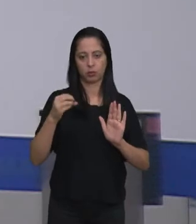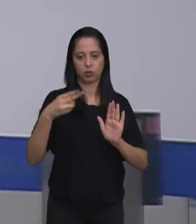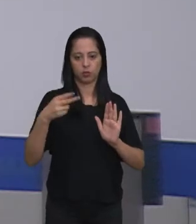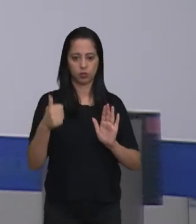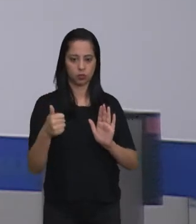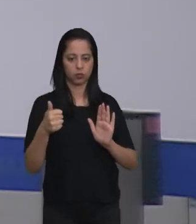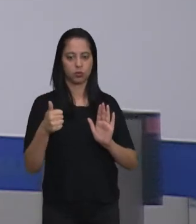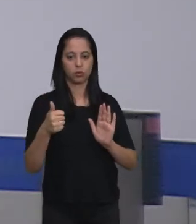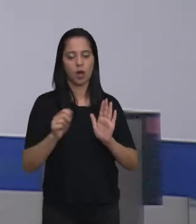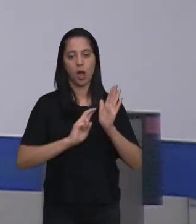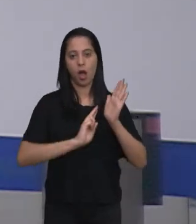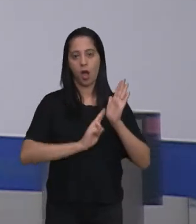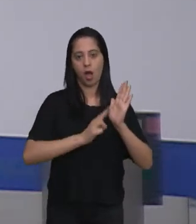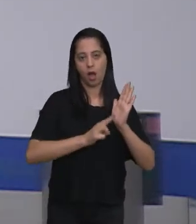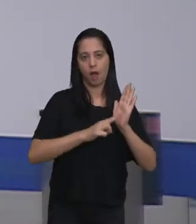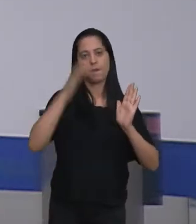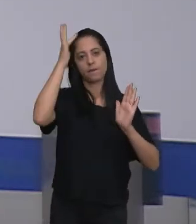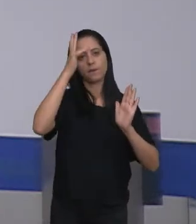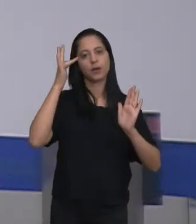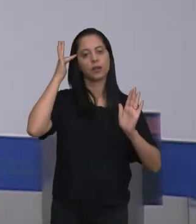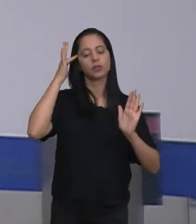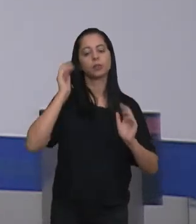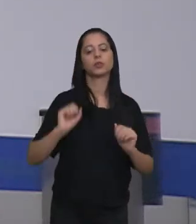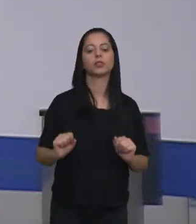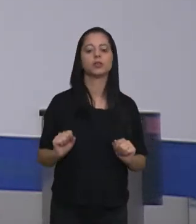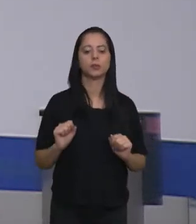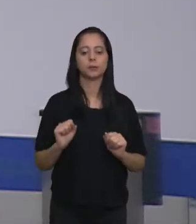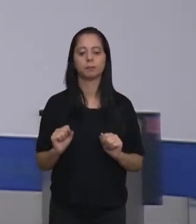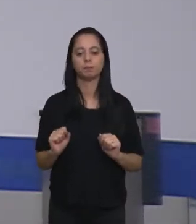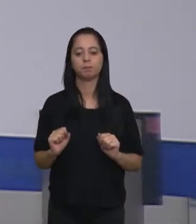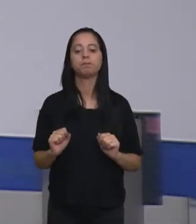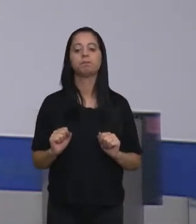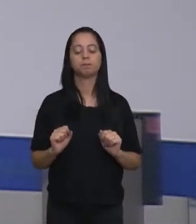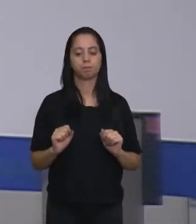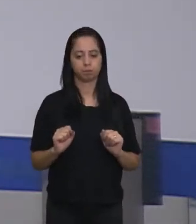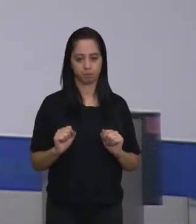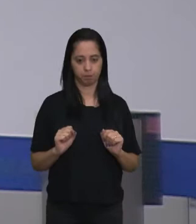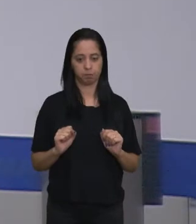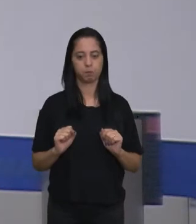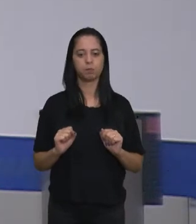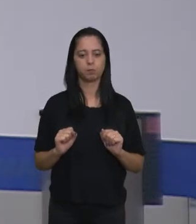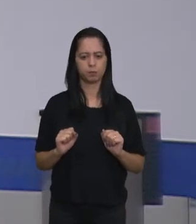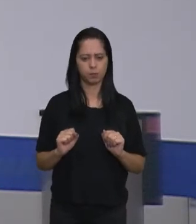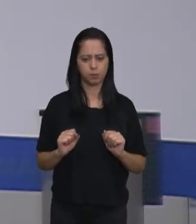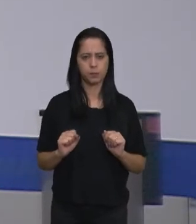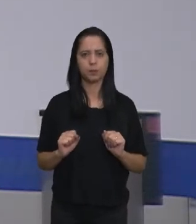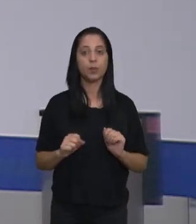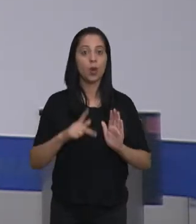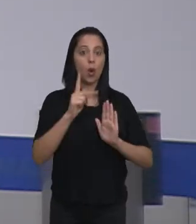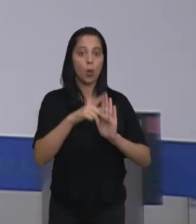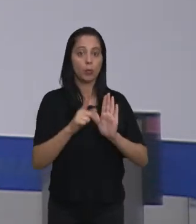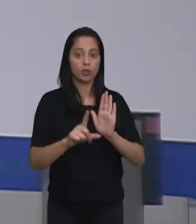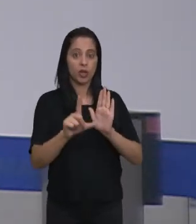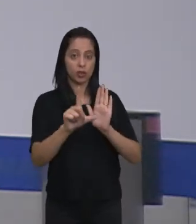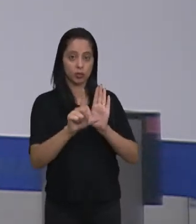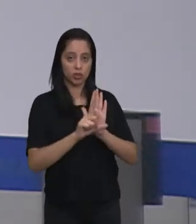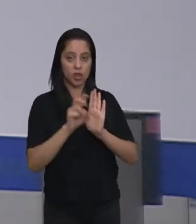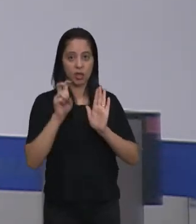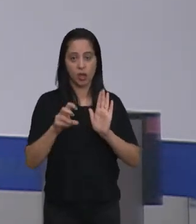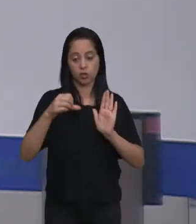598/2021, de autoria do vereador Fernando Petit. Suprime o artigo 4 do projeto de lei número